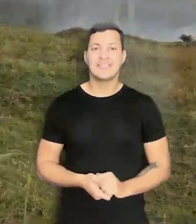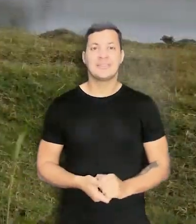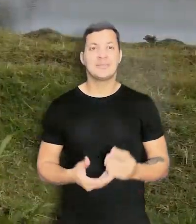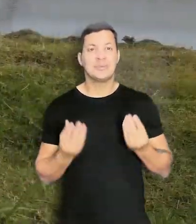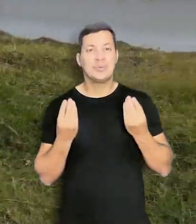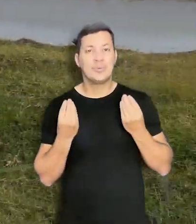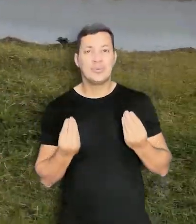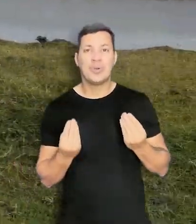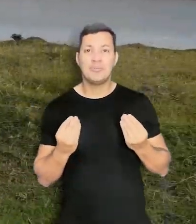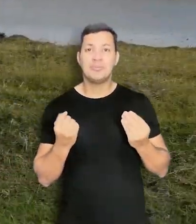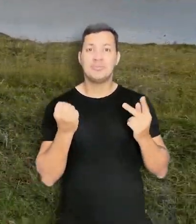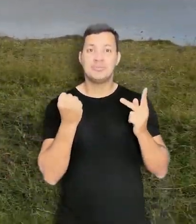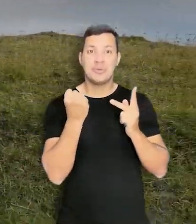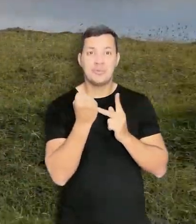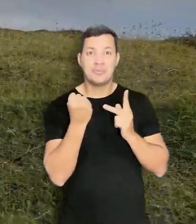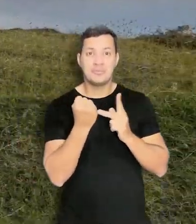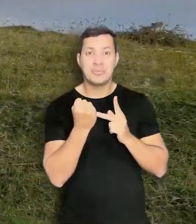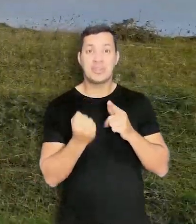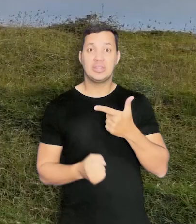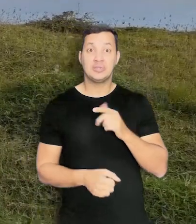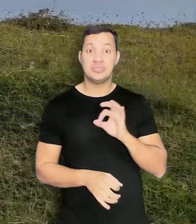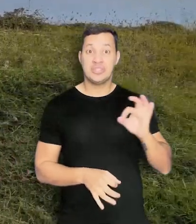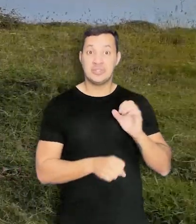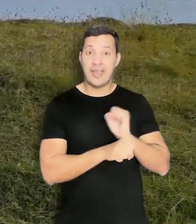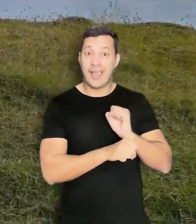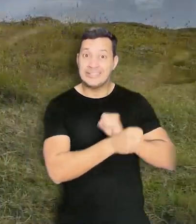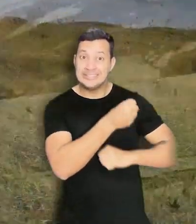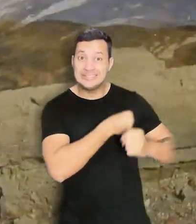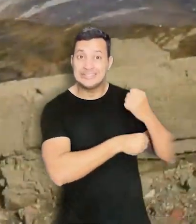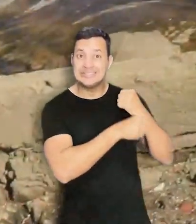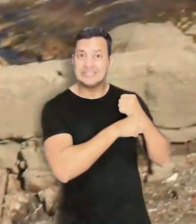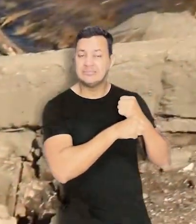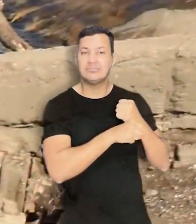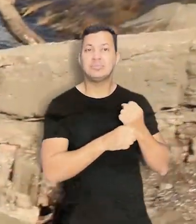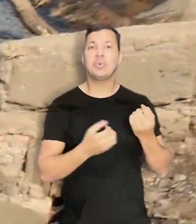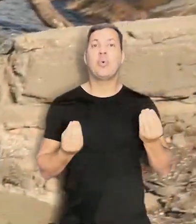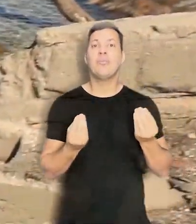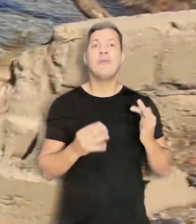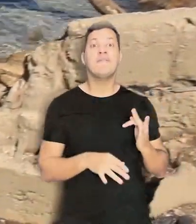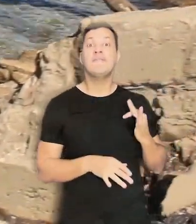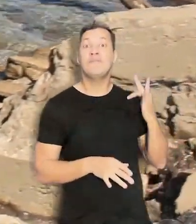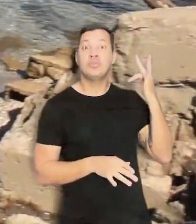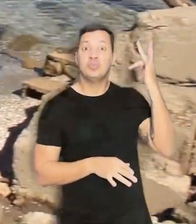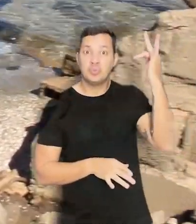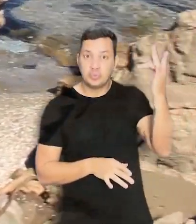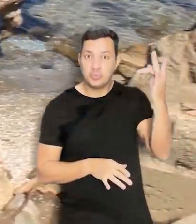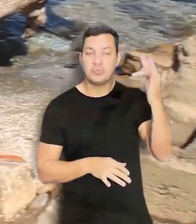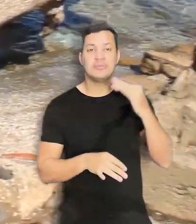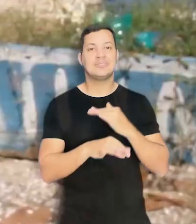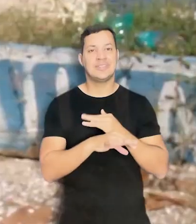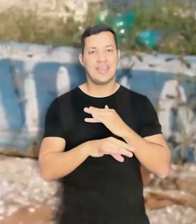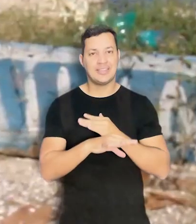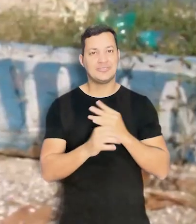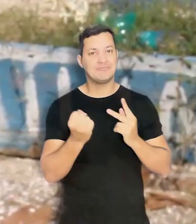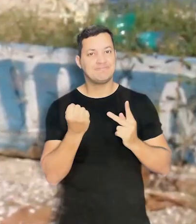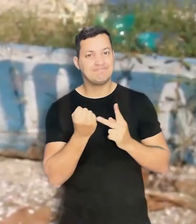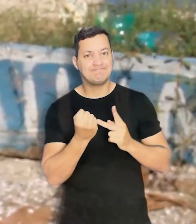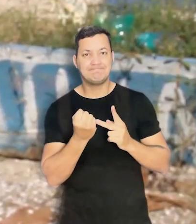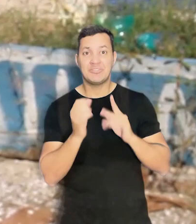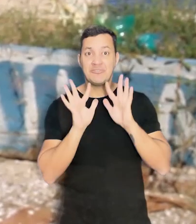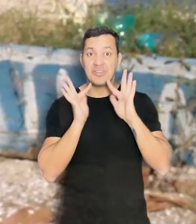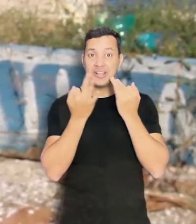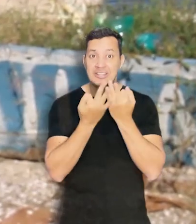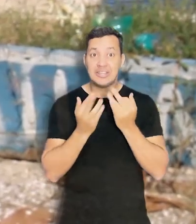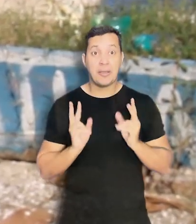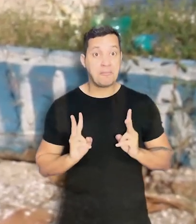Como São Pedro da Aldeia era há 200 anos? E como ela será no futuro? As famílias serão as